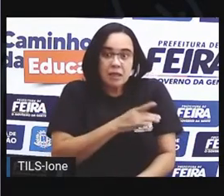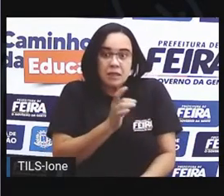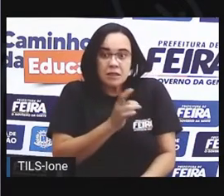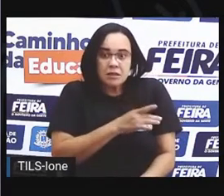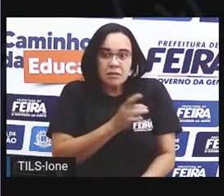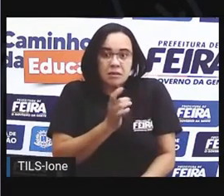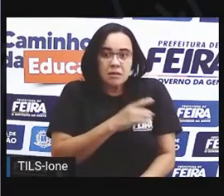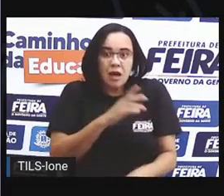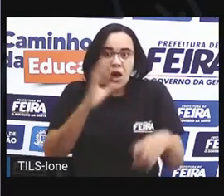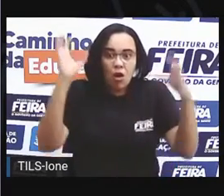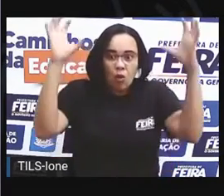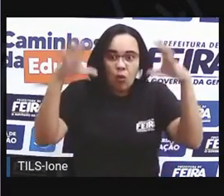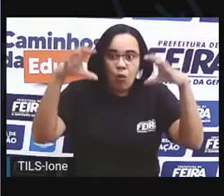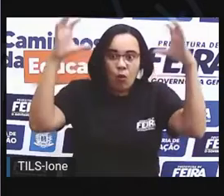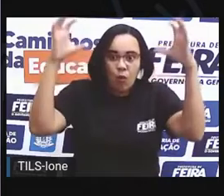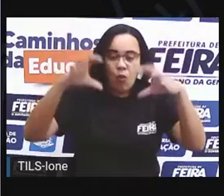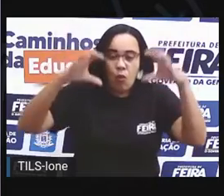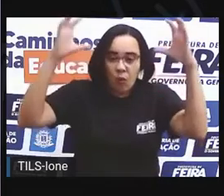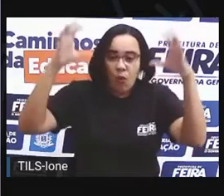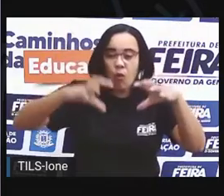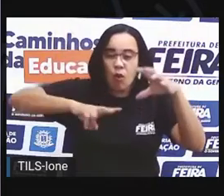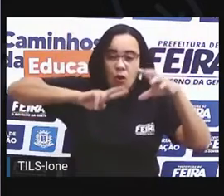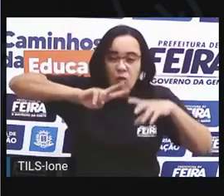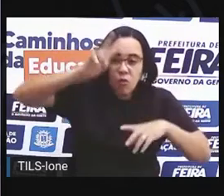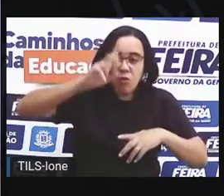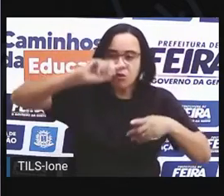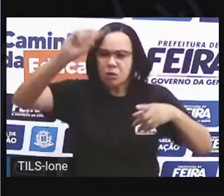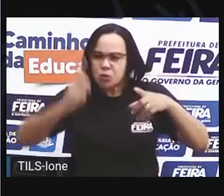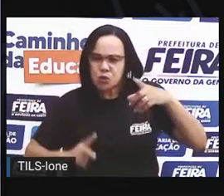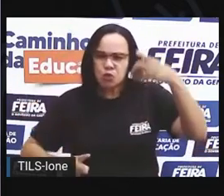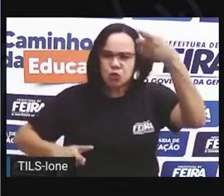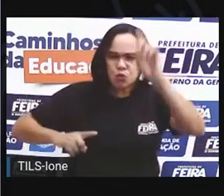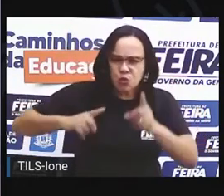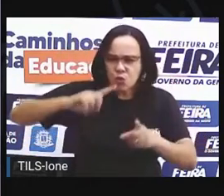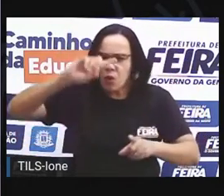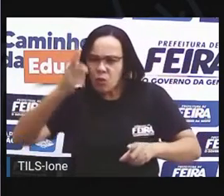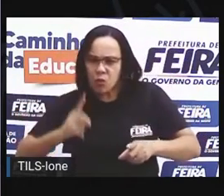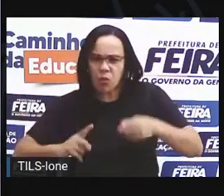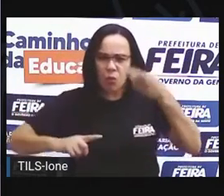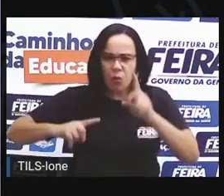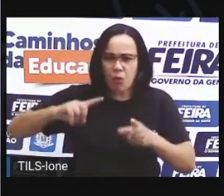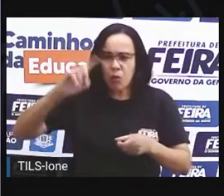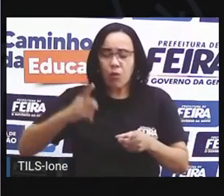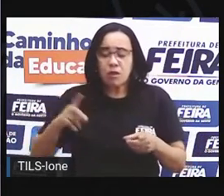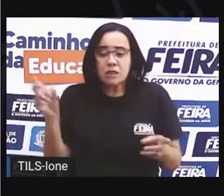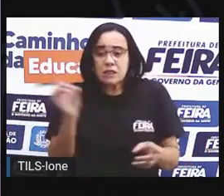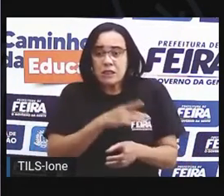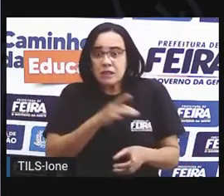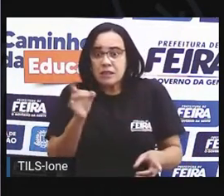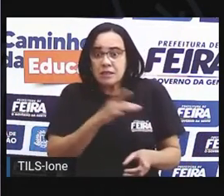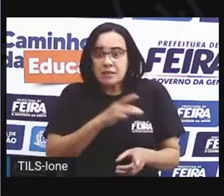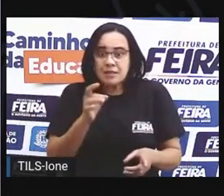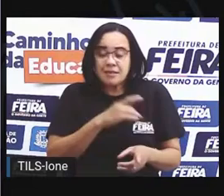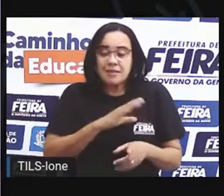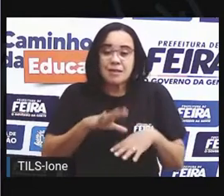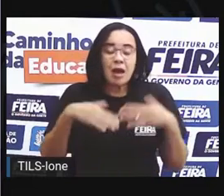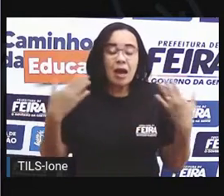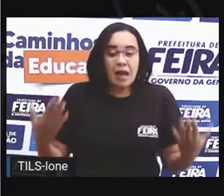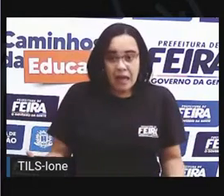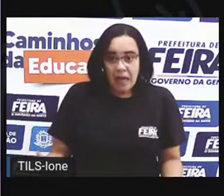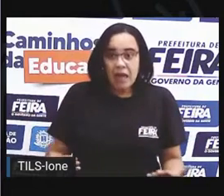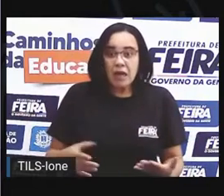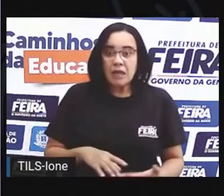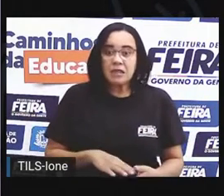forte, aquela em que cai trovão, relâmpago. É. Só que aí teve um